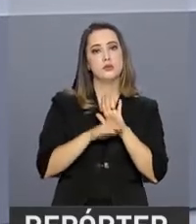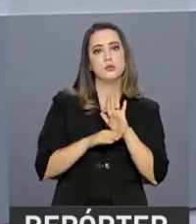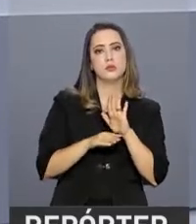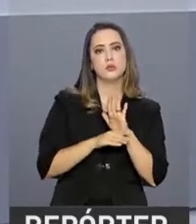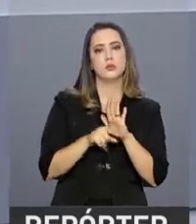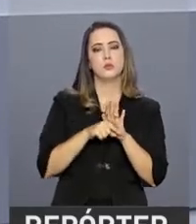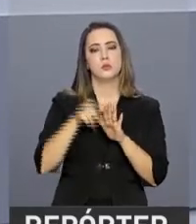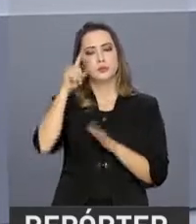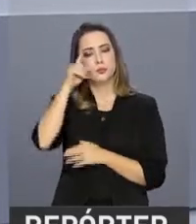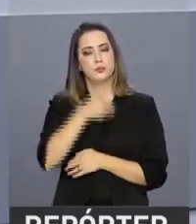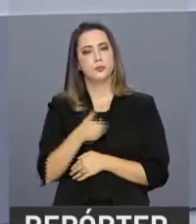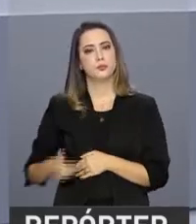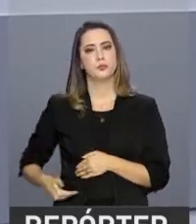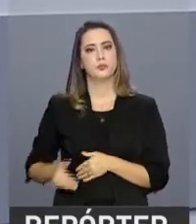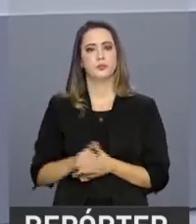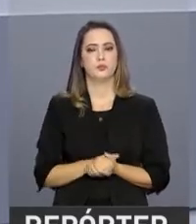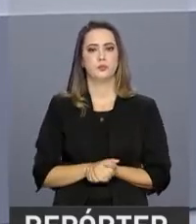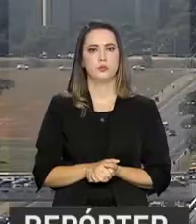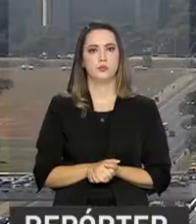financiamento estabelecido pelo governo.